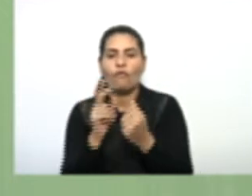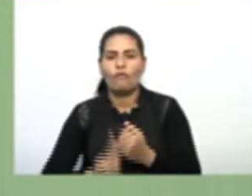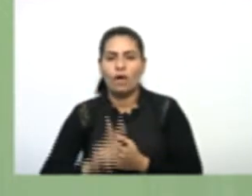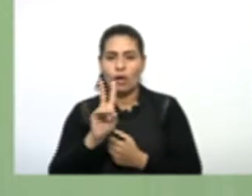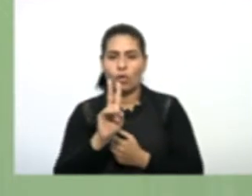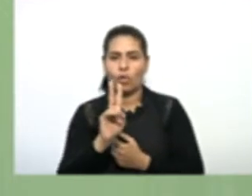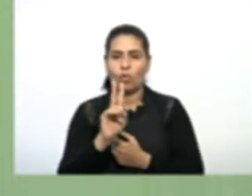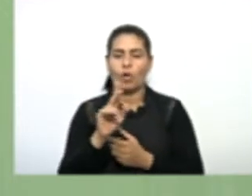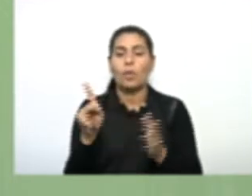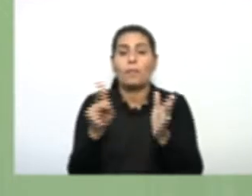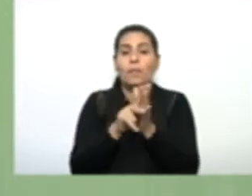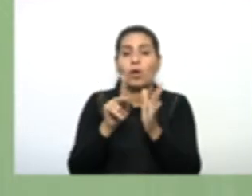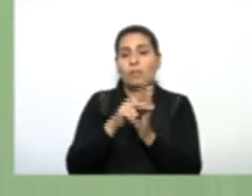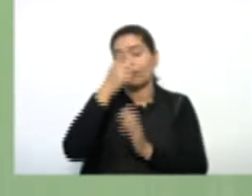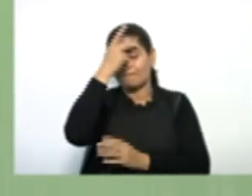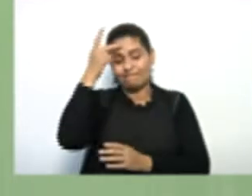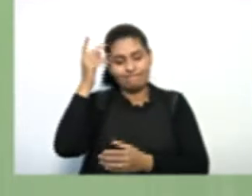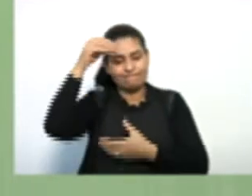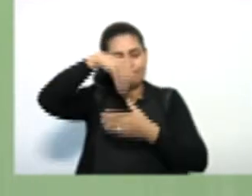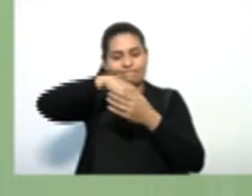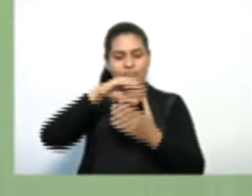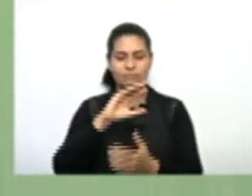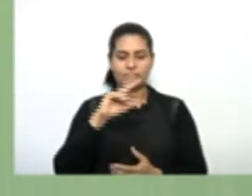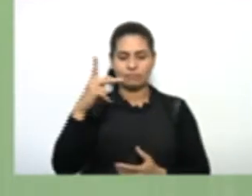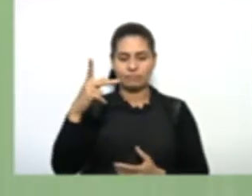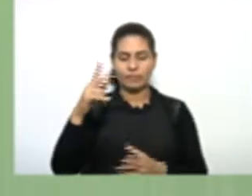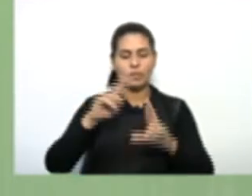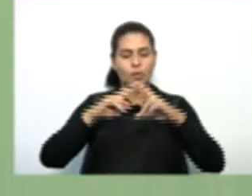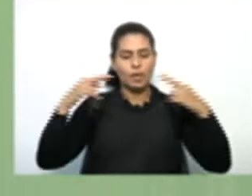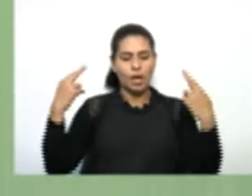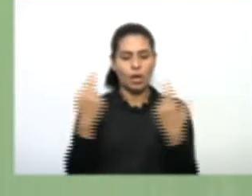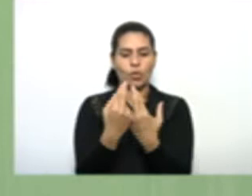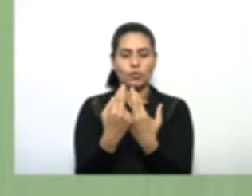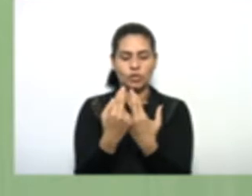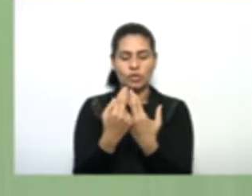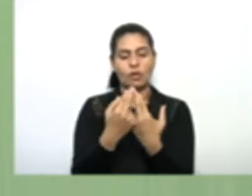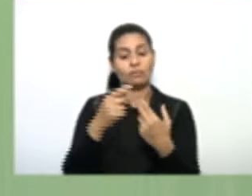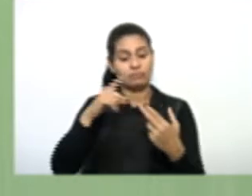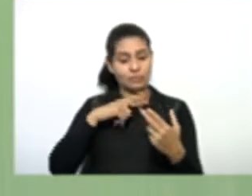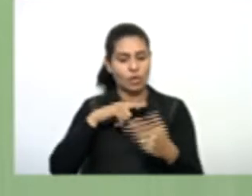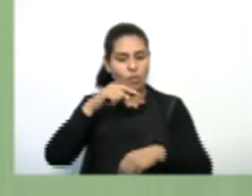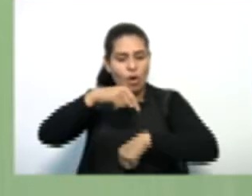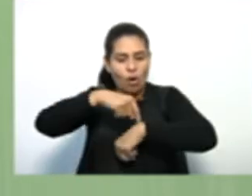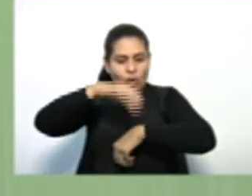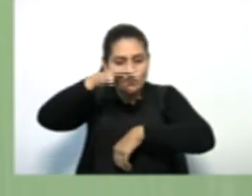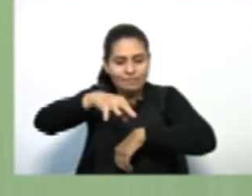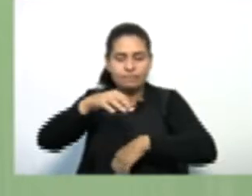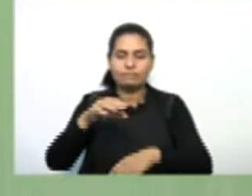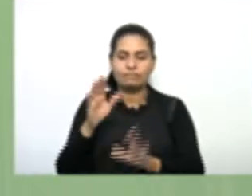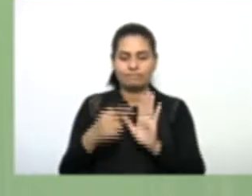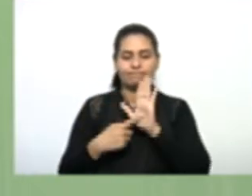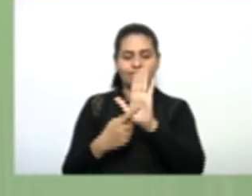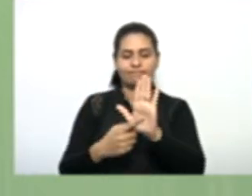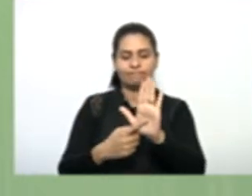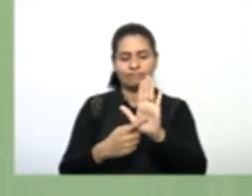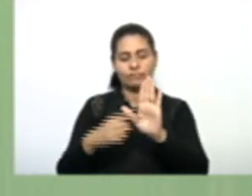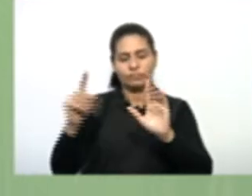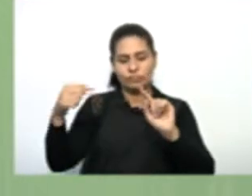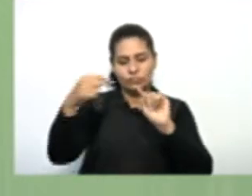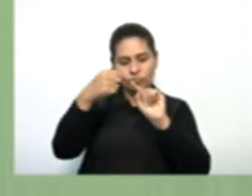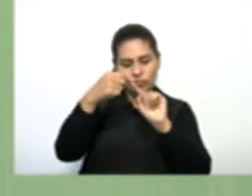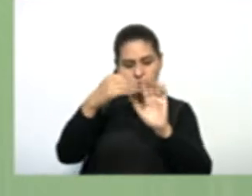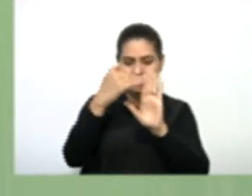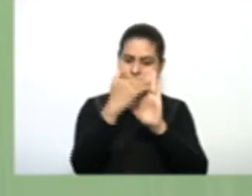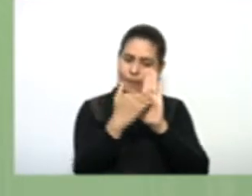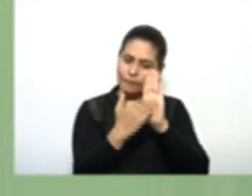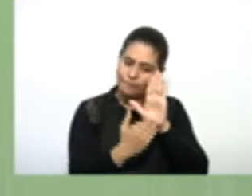administração são os próprios cooperados, em assembleia. Então, na assembleia vai ter um momento que a gente vai apresentar os custos,